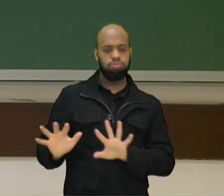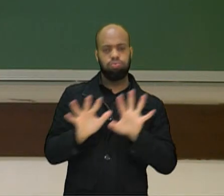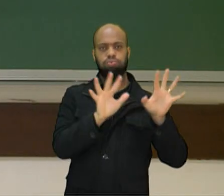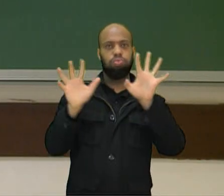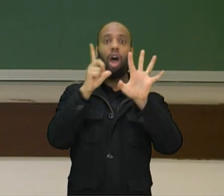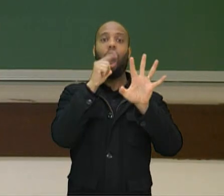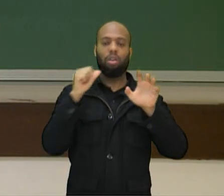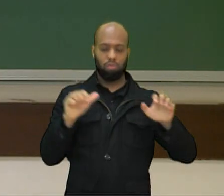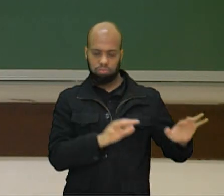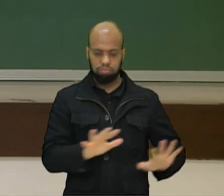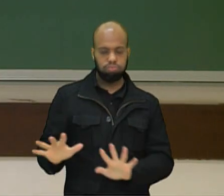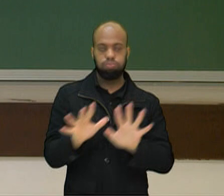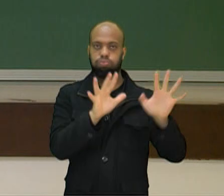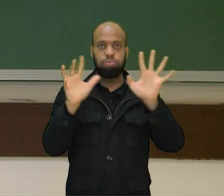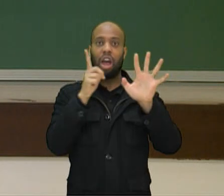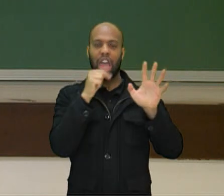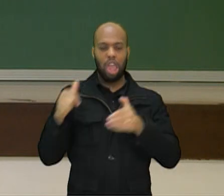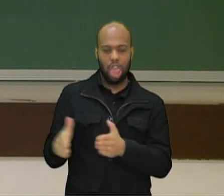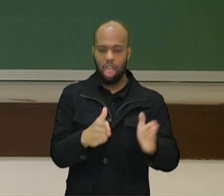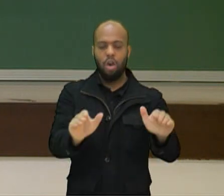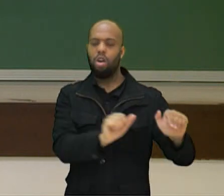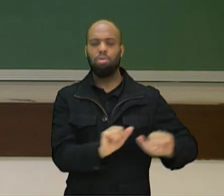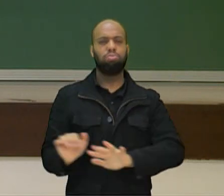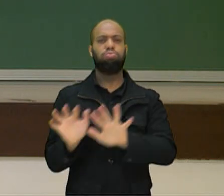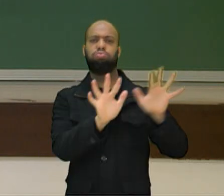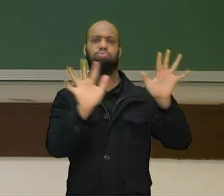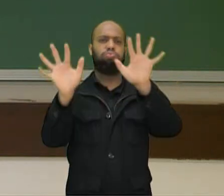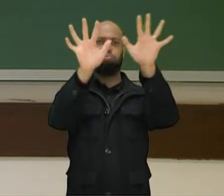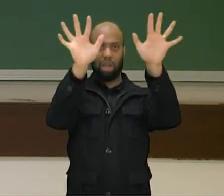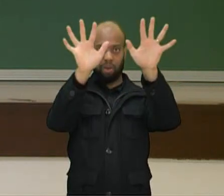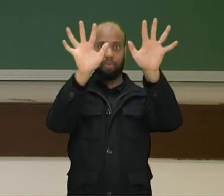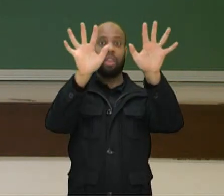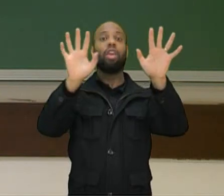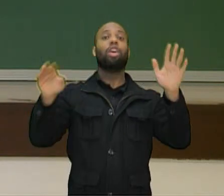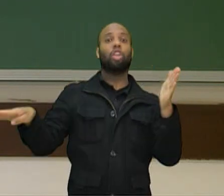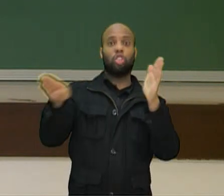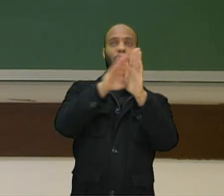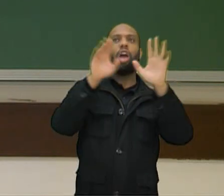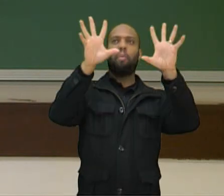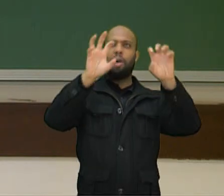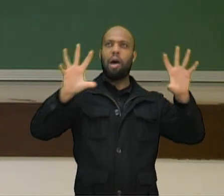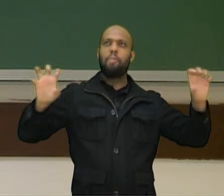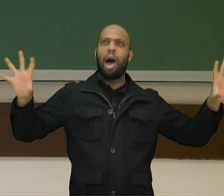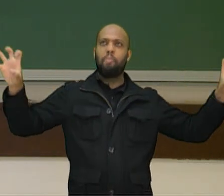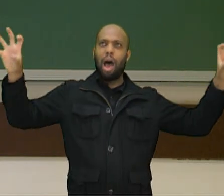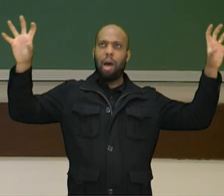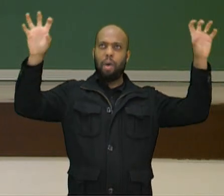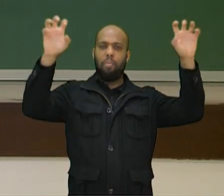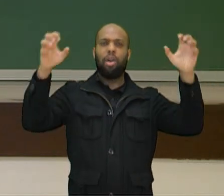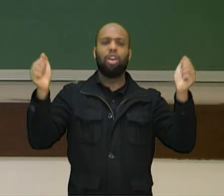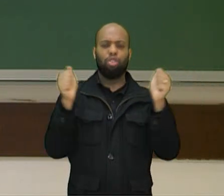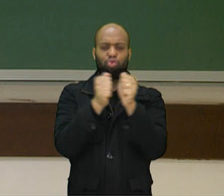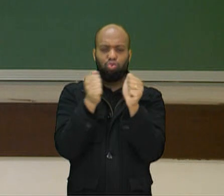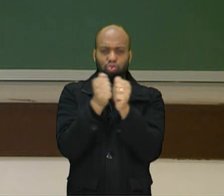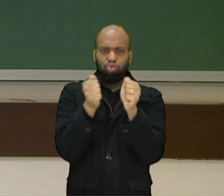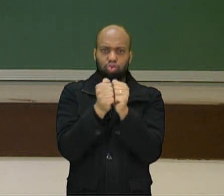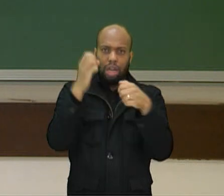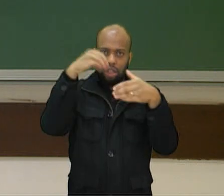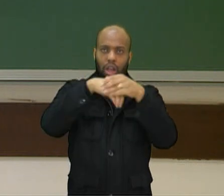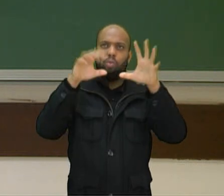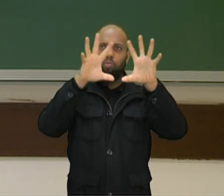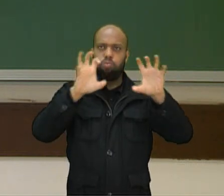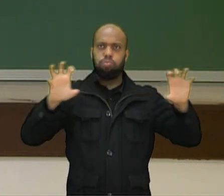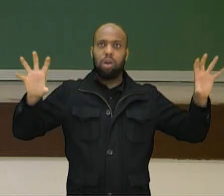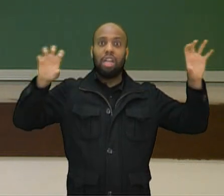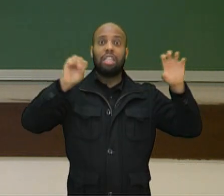da água dos rios, mares e oceanos, e quando elas se condensam, elas vão se acumular nessas nuvens. À